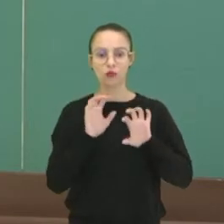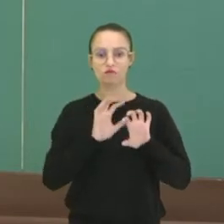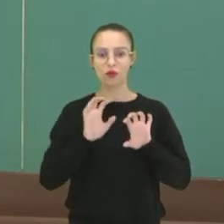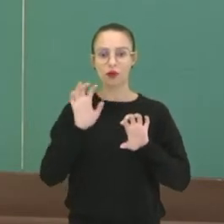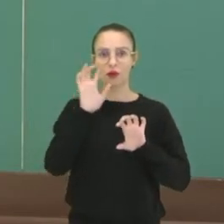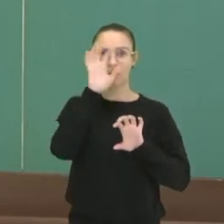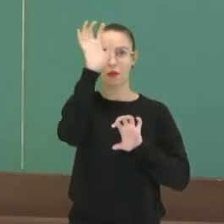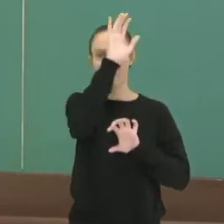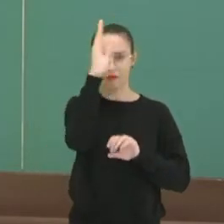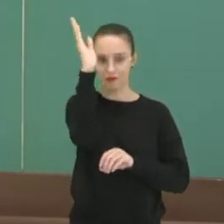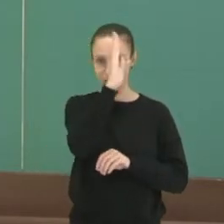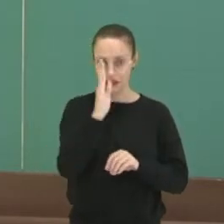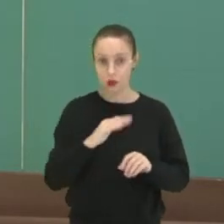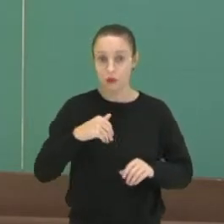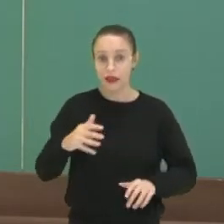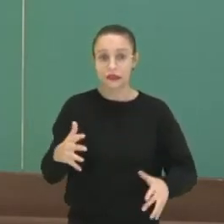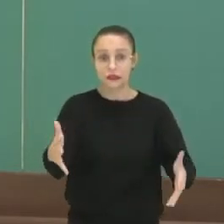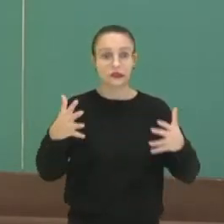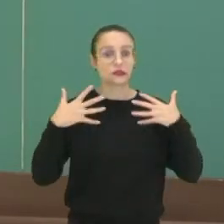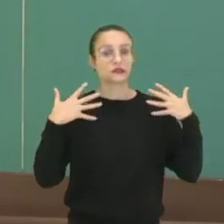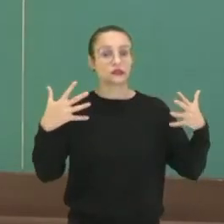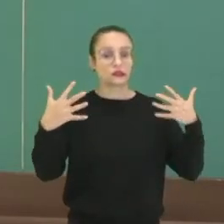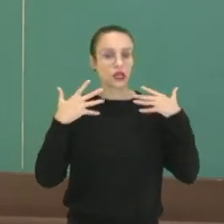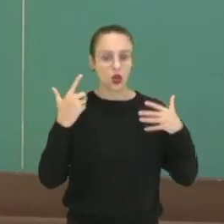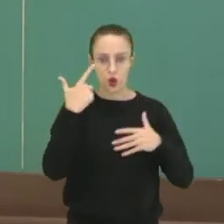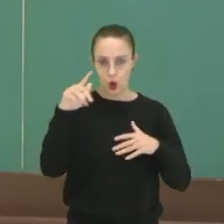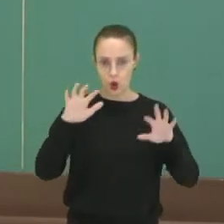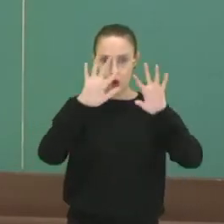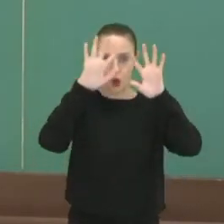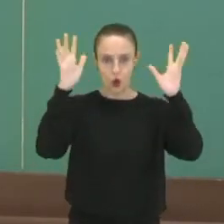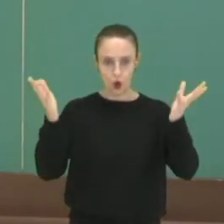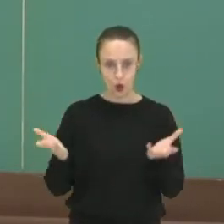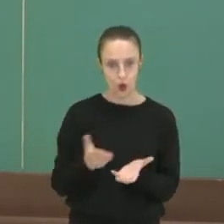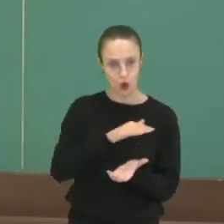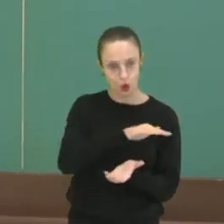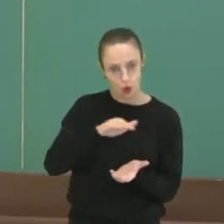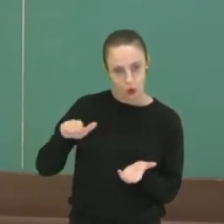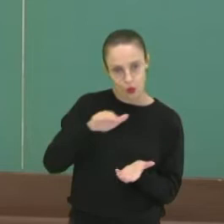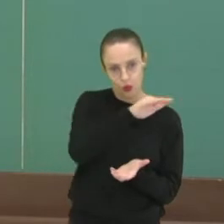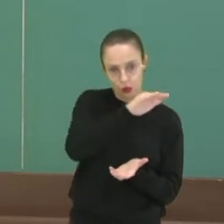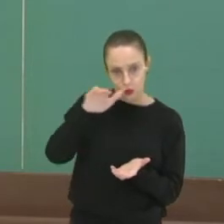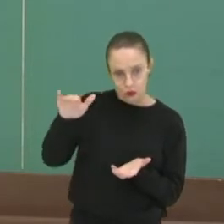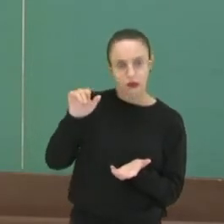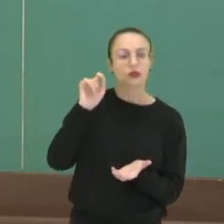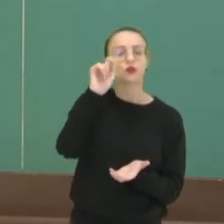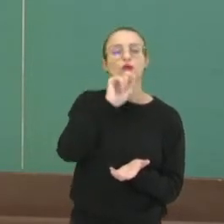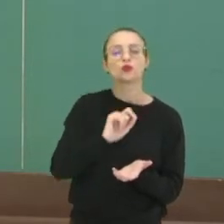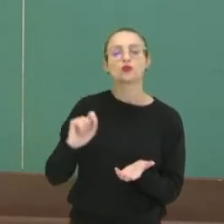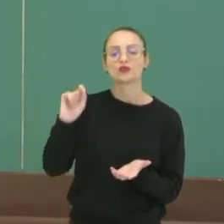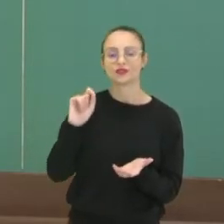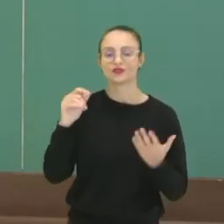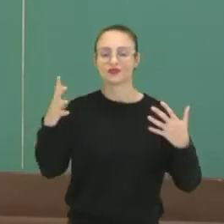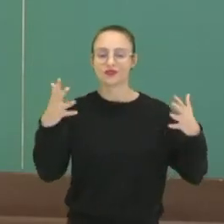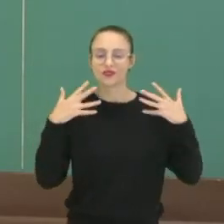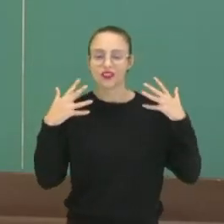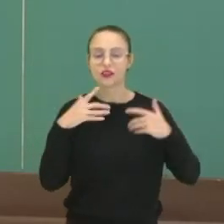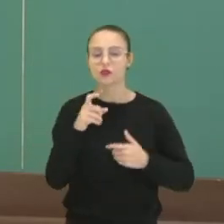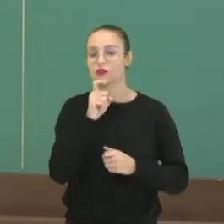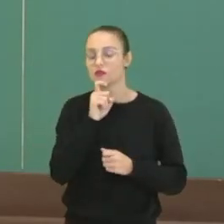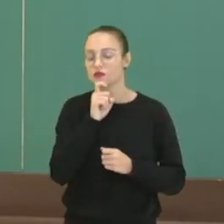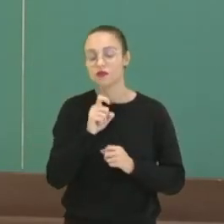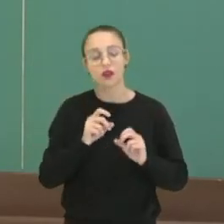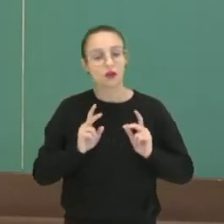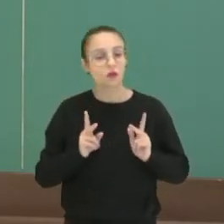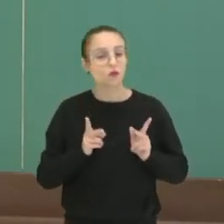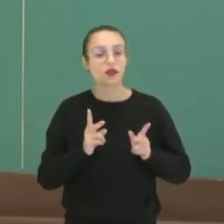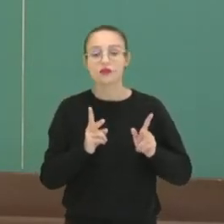Brasil, que são mais quentes, estão em outras áreas, né, nas zonas tropicais, o verão, o inverno mantém